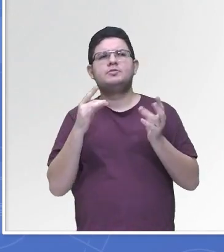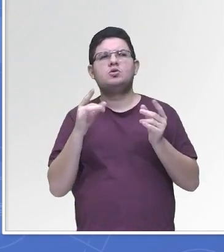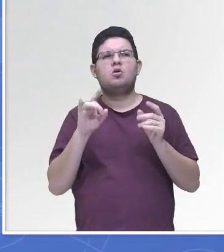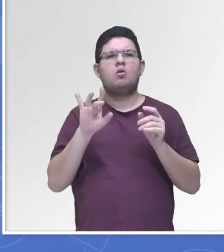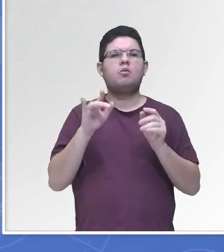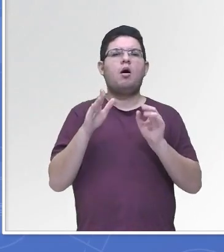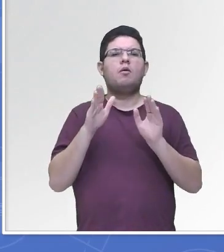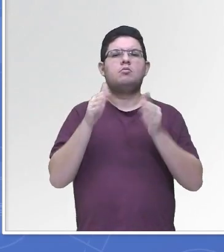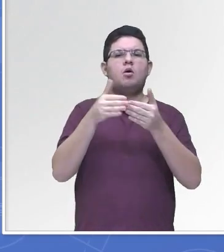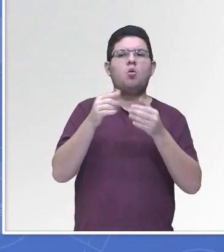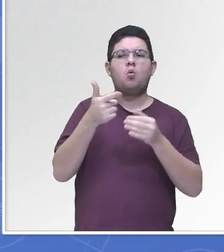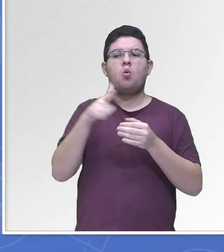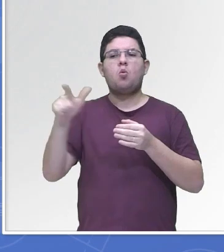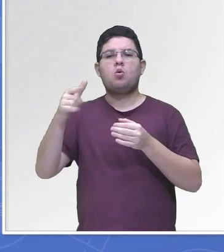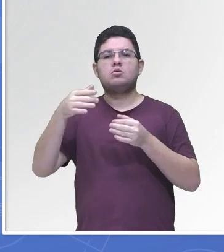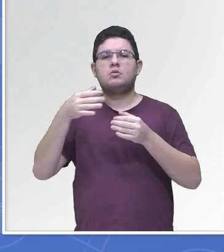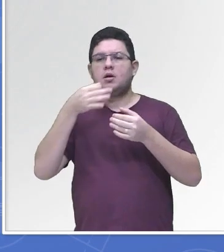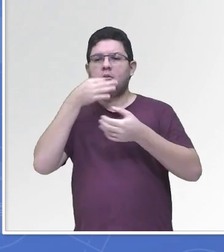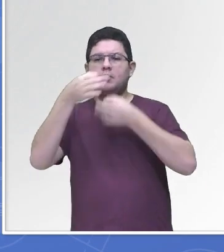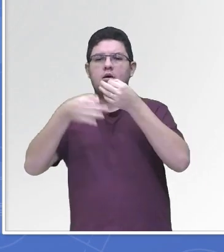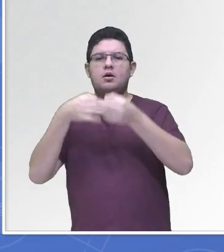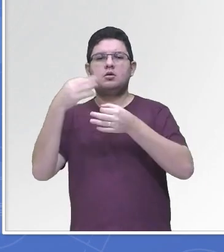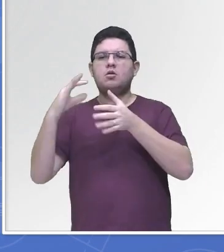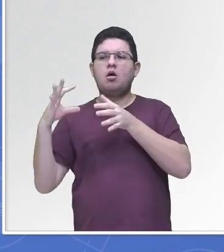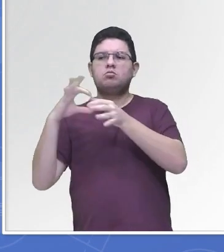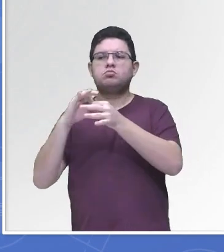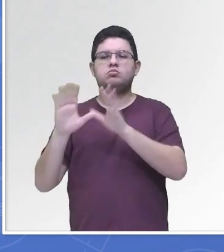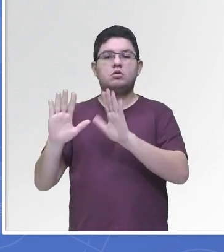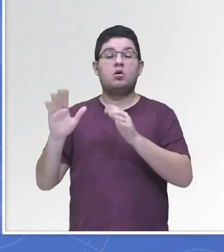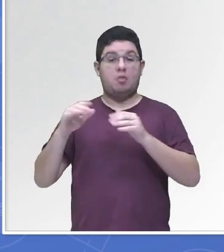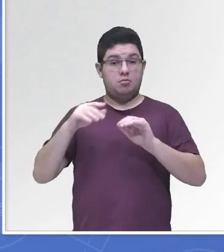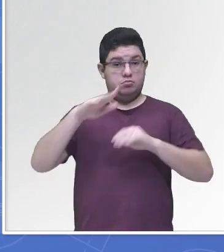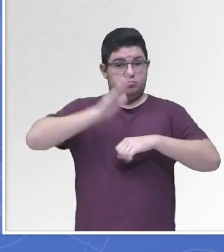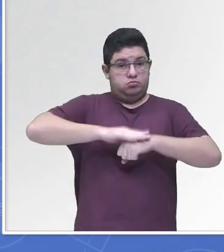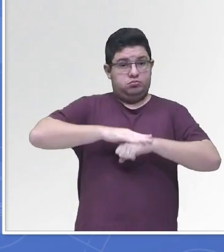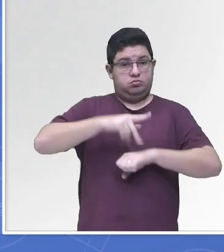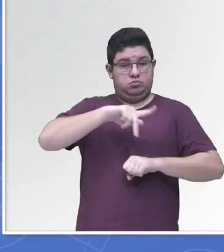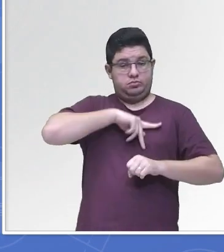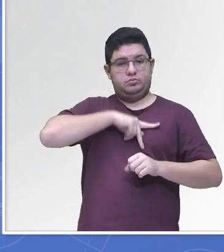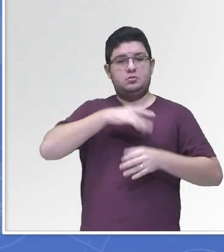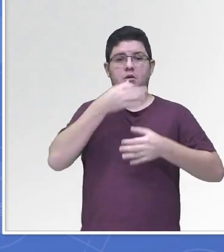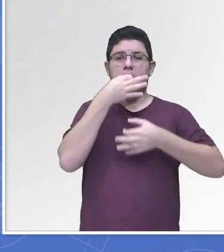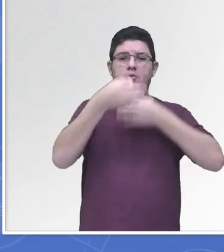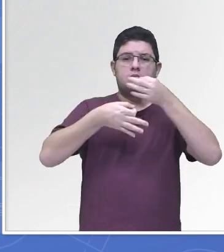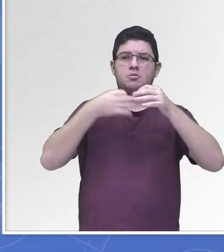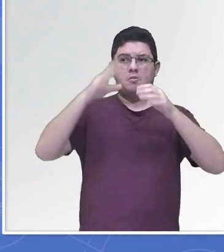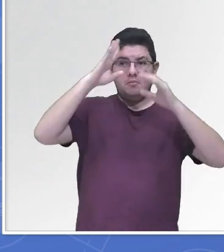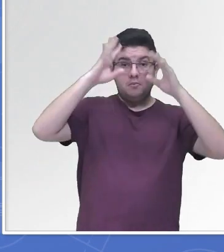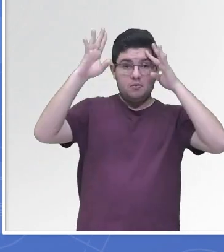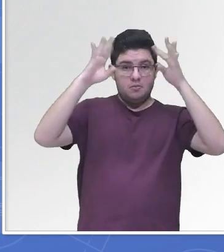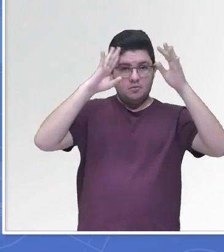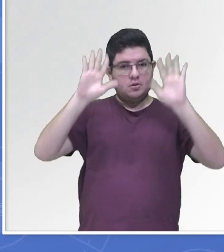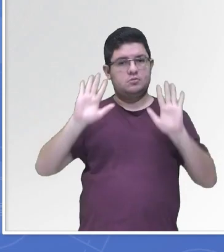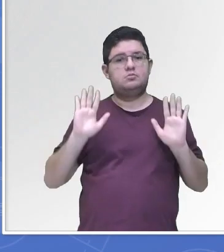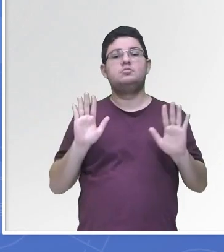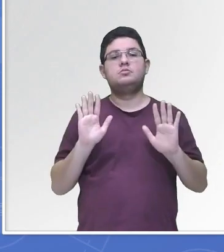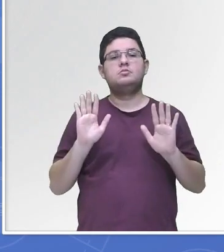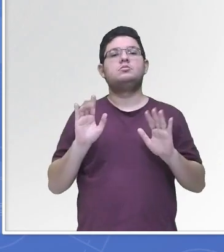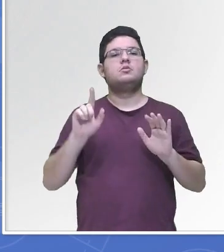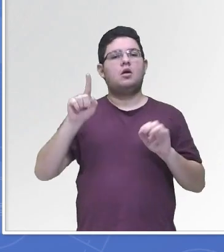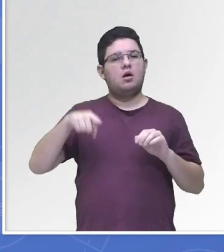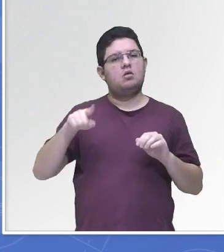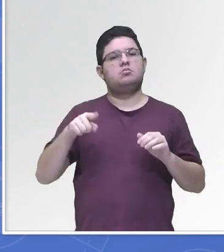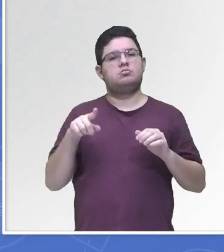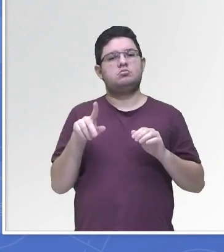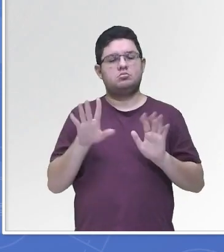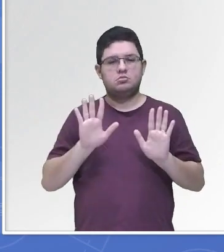baseado naquilo que os outros estão pensando. Nós temos que pensar por nós mesmos. Essa é a ideia da nossa capacidade de ser. E foi